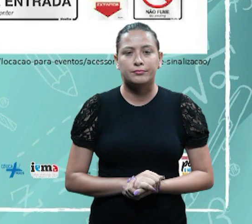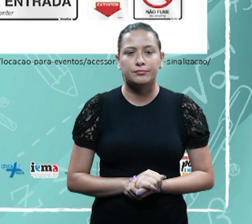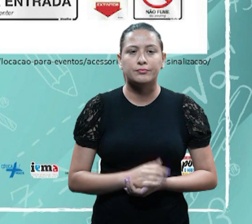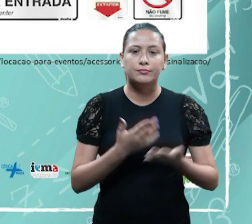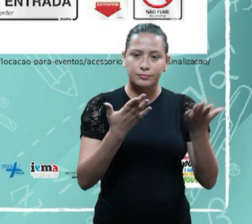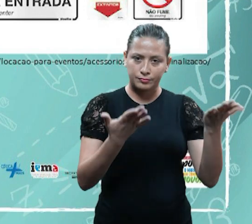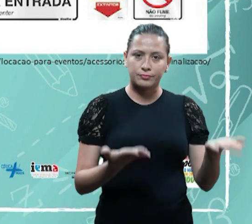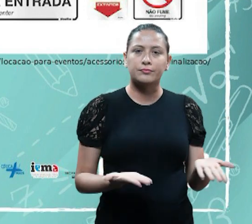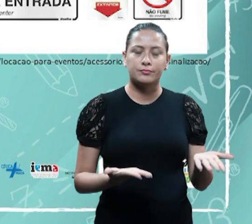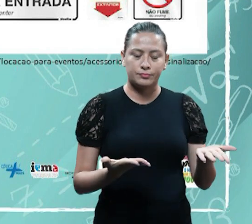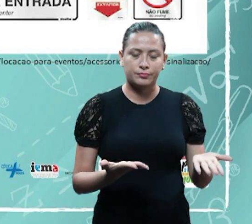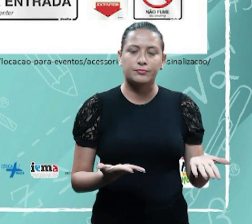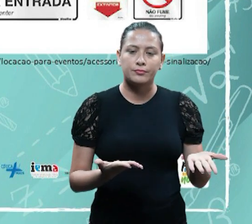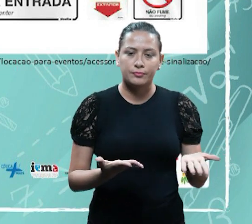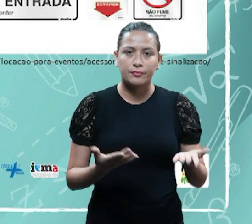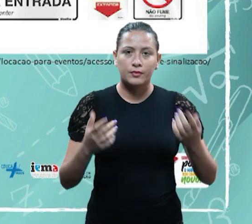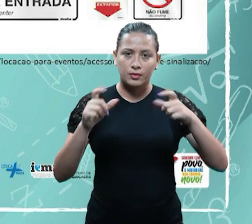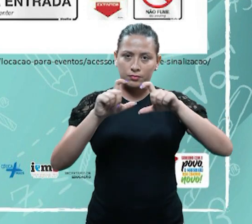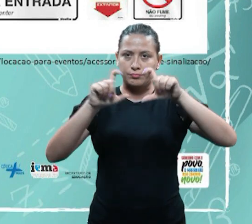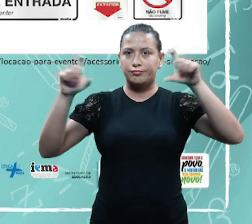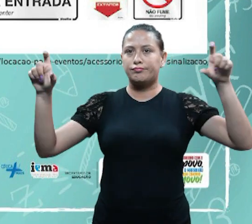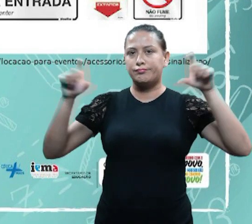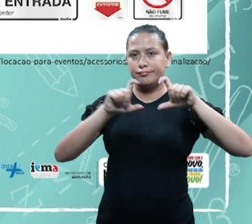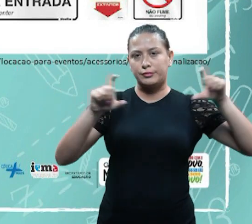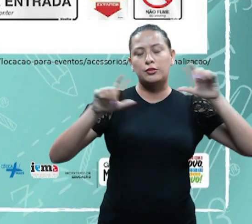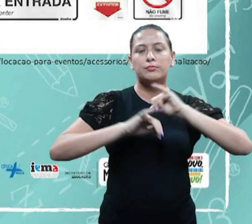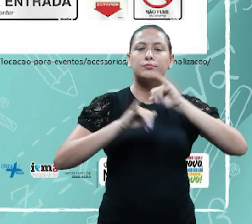O serviço de sinalização, claro, porque um evento não